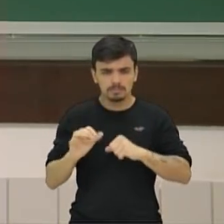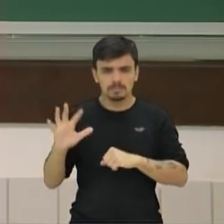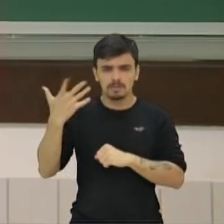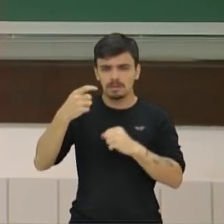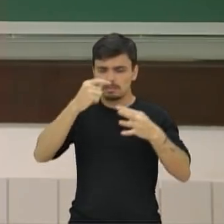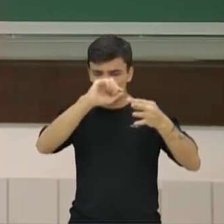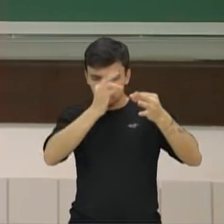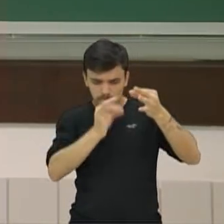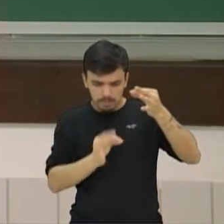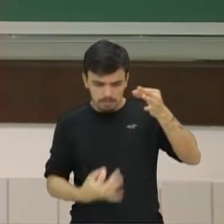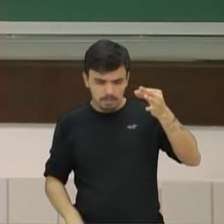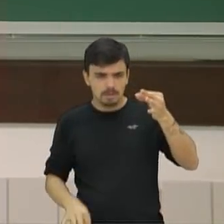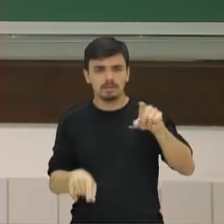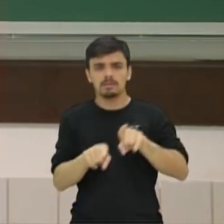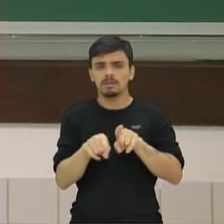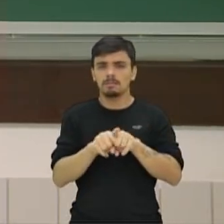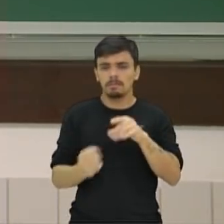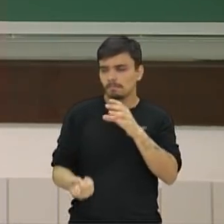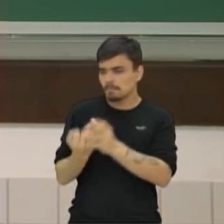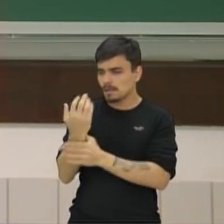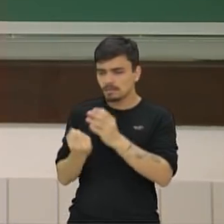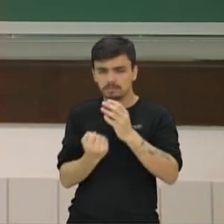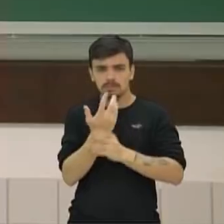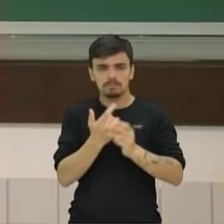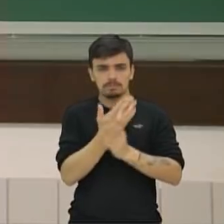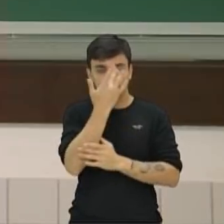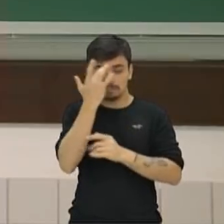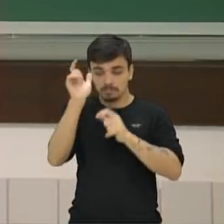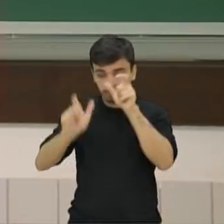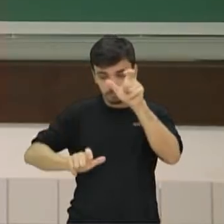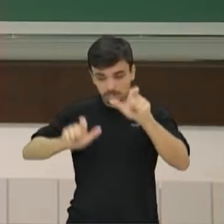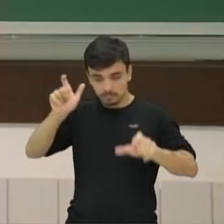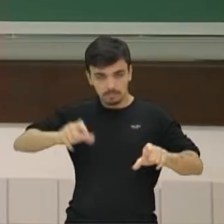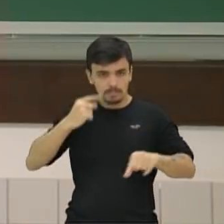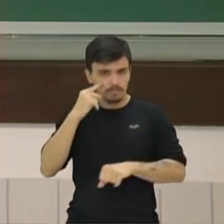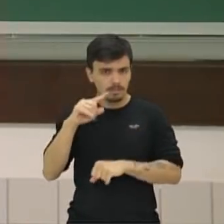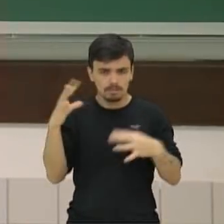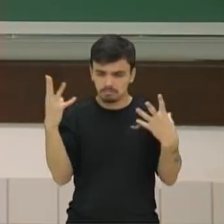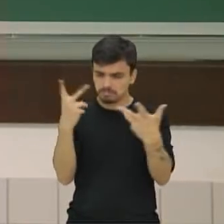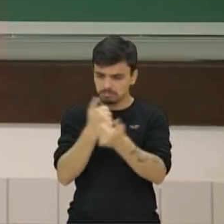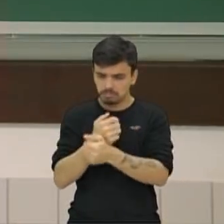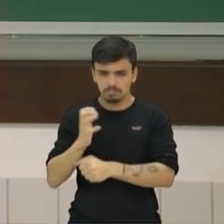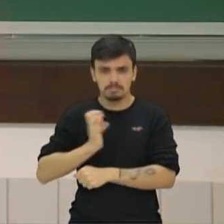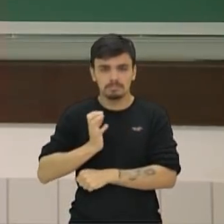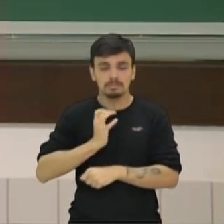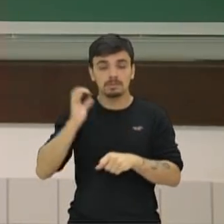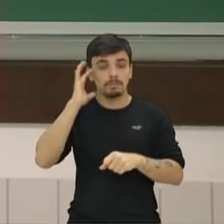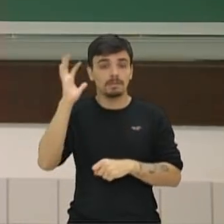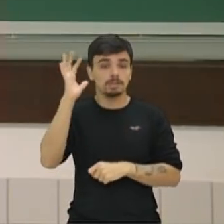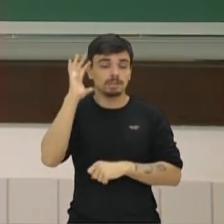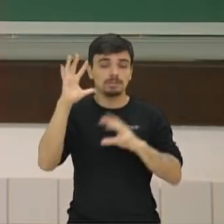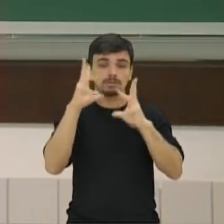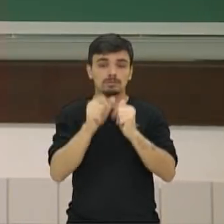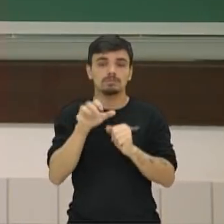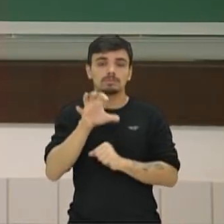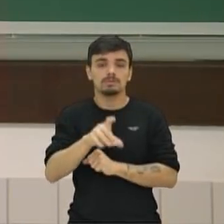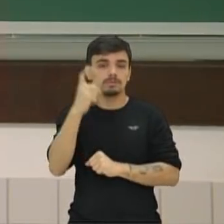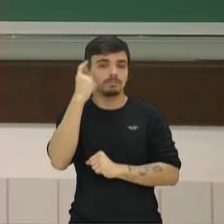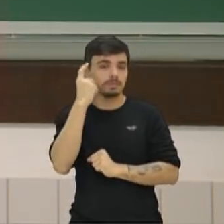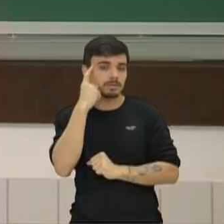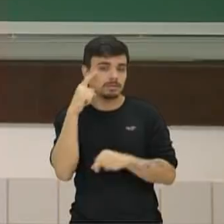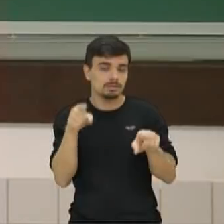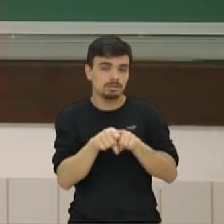Quanta coisa, quanta gente surgiu nessa época. Olha que rica que foi. Imagine tudo isso, todos esses